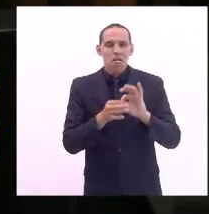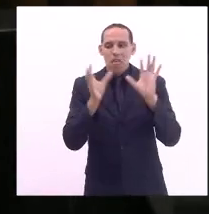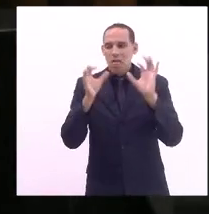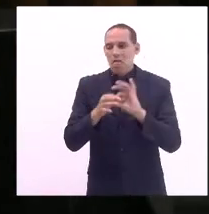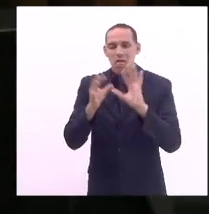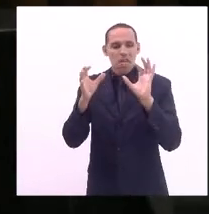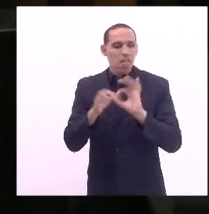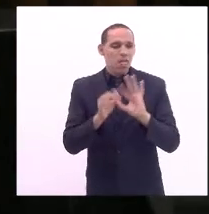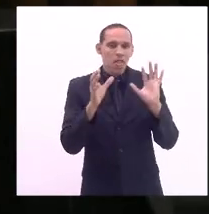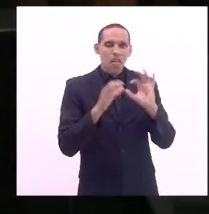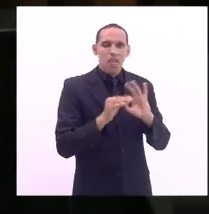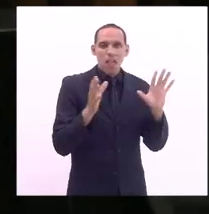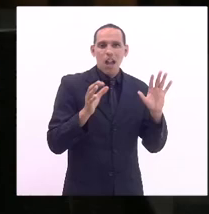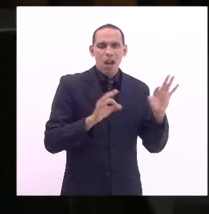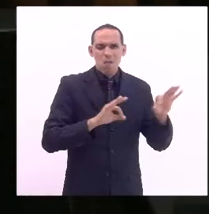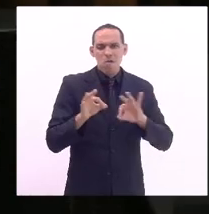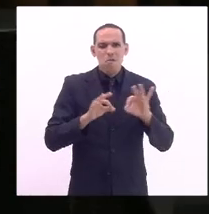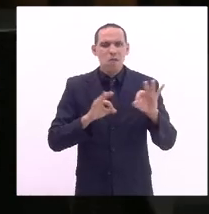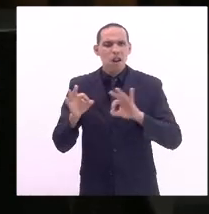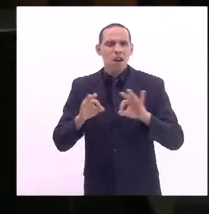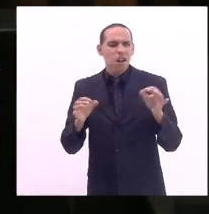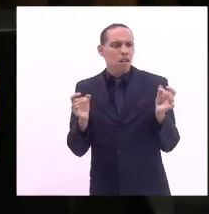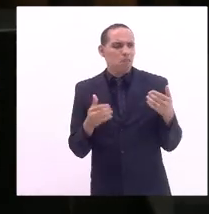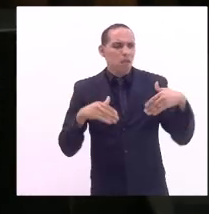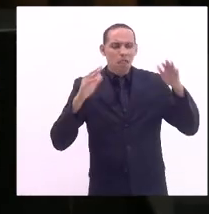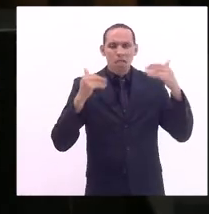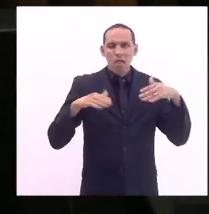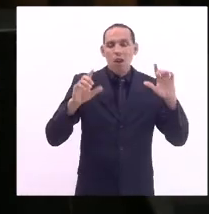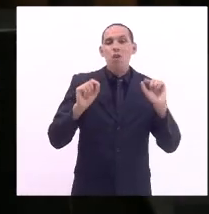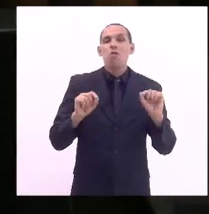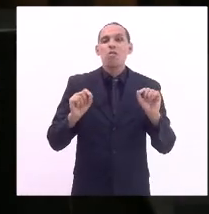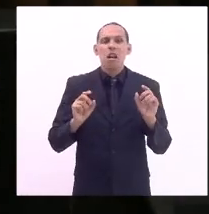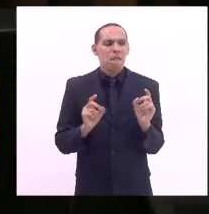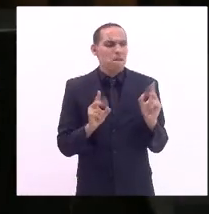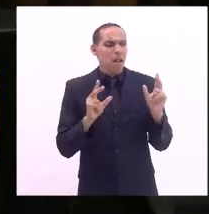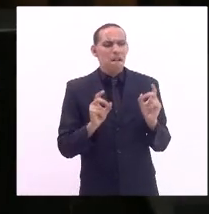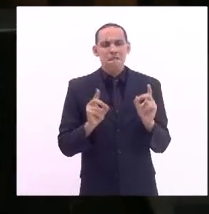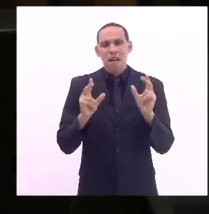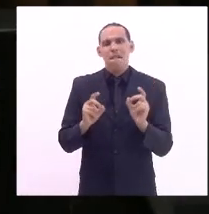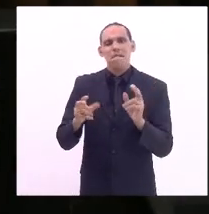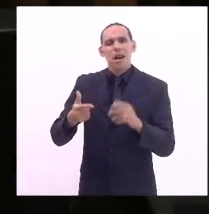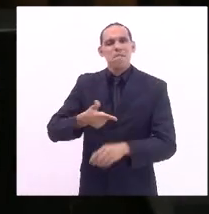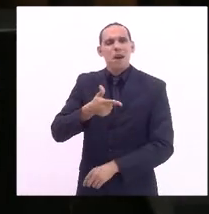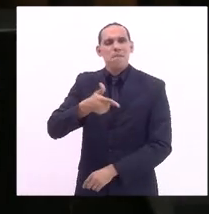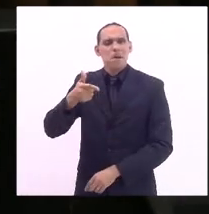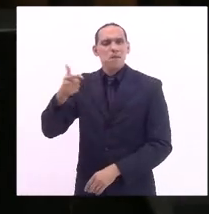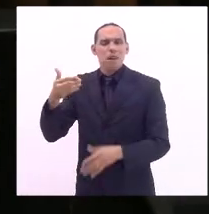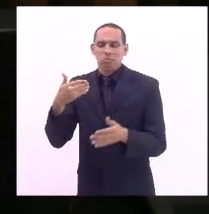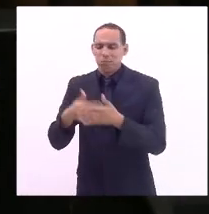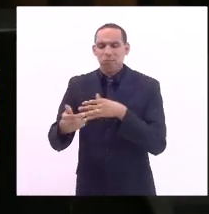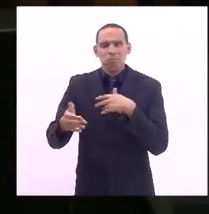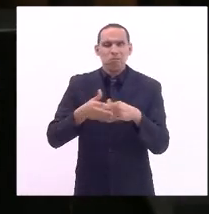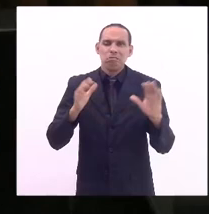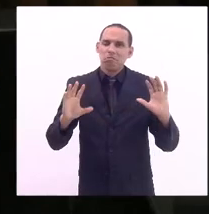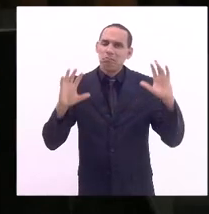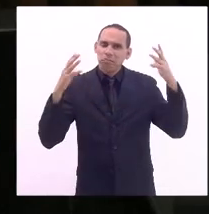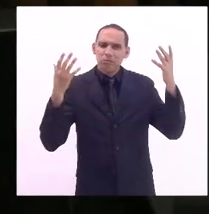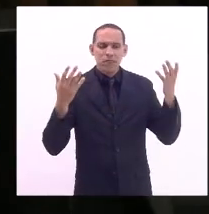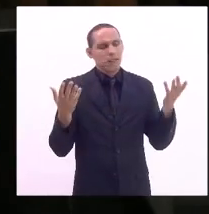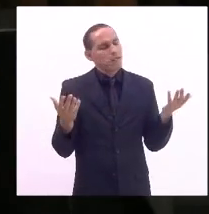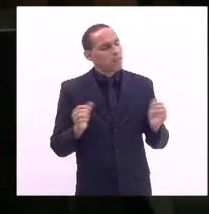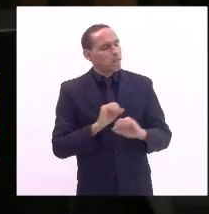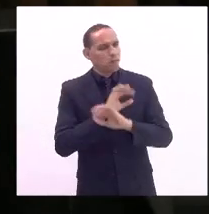dos controles sobre a venda desabrida de armamento. É